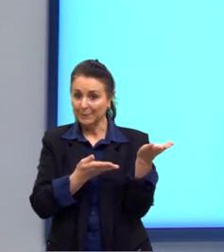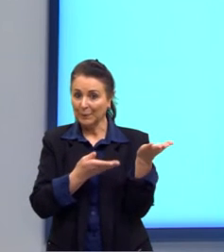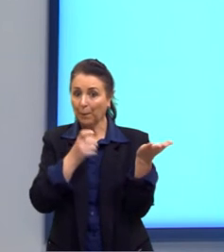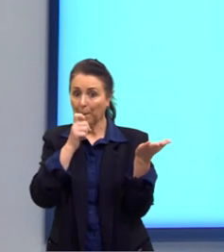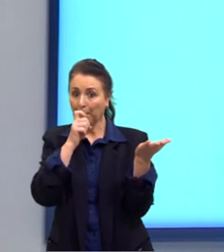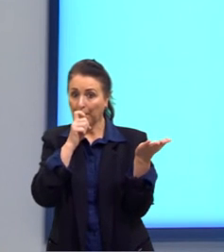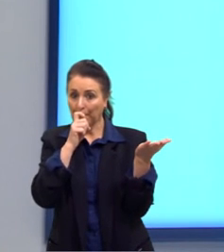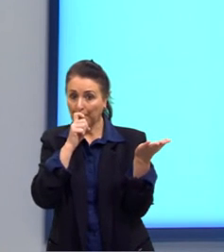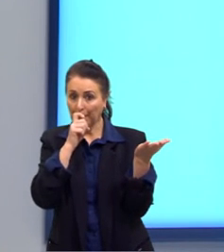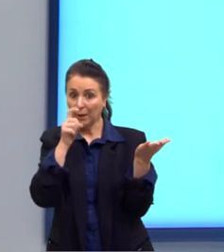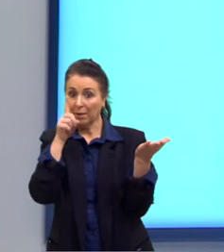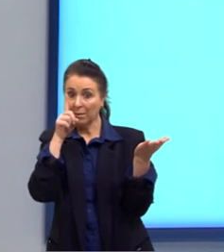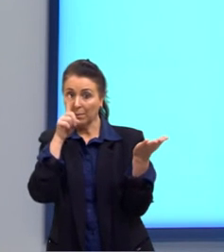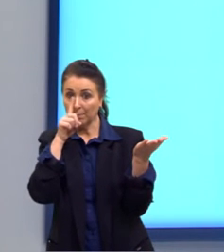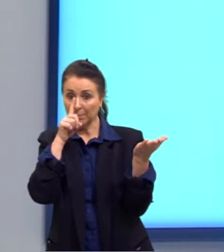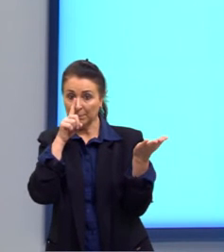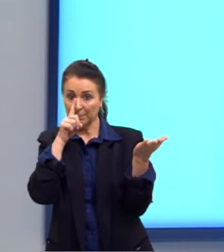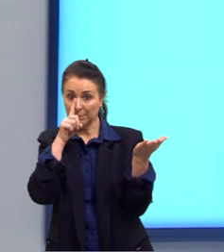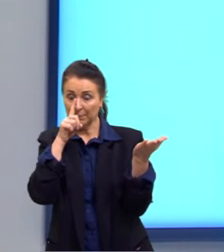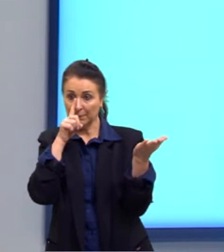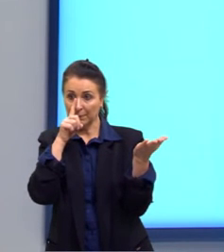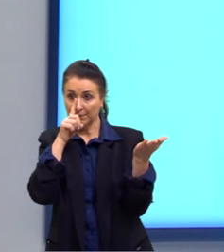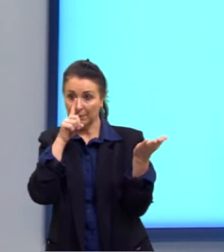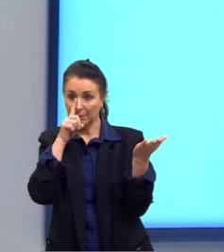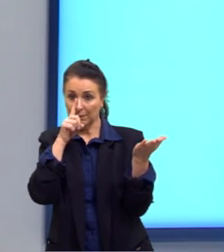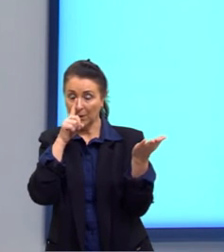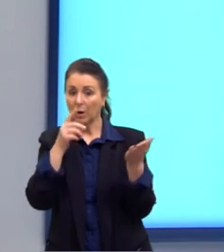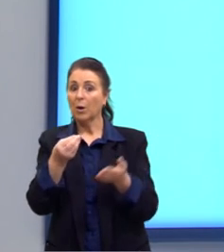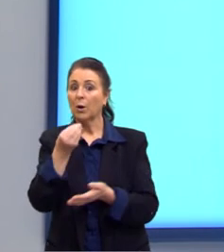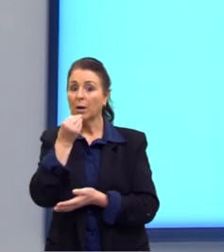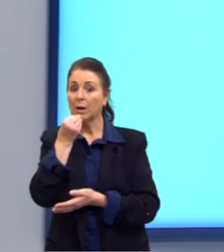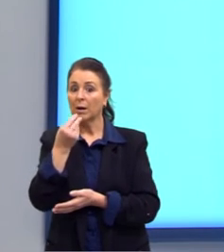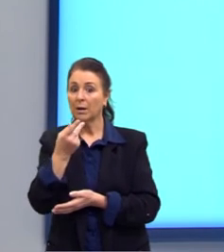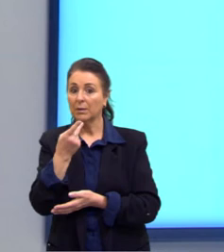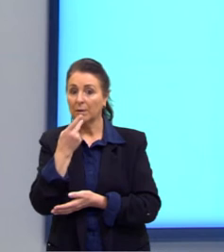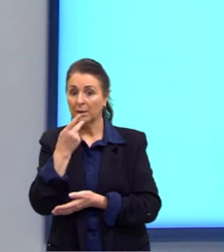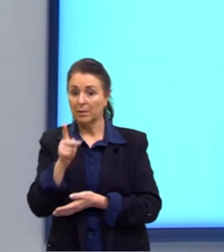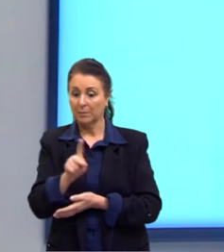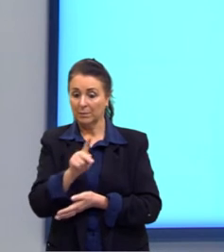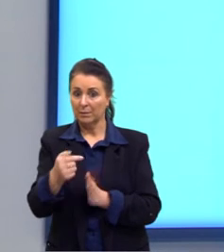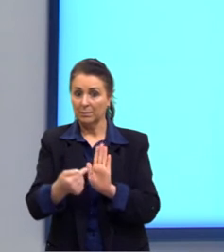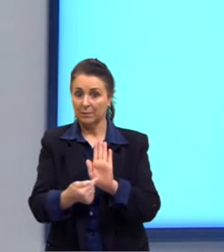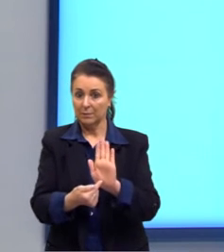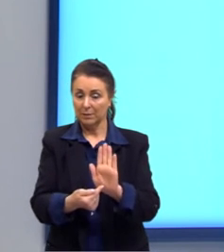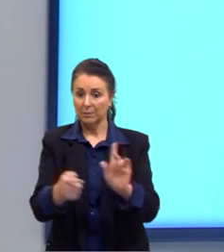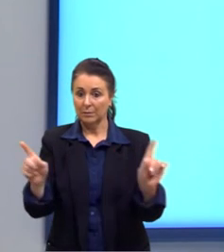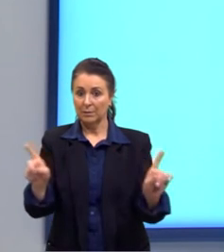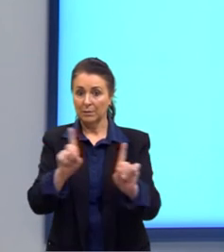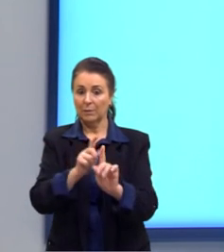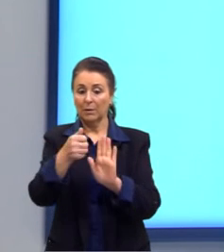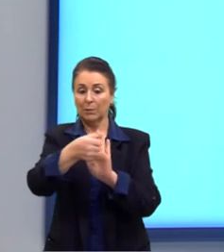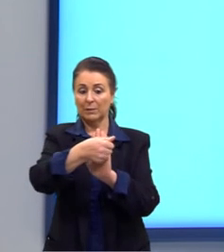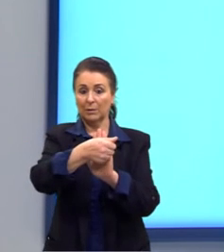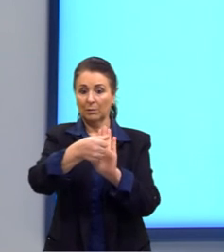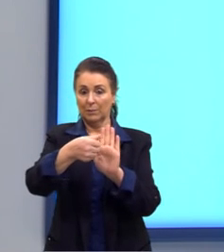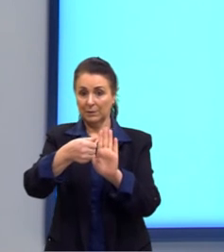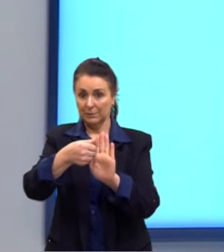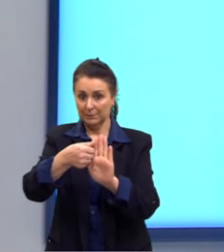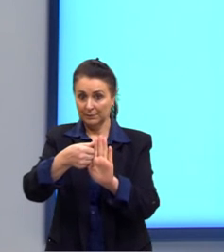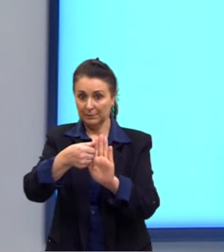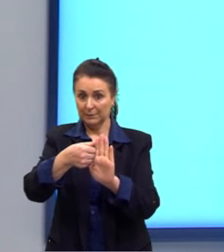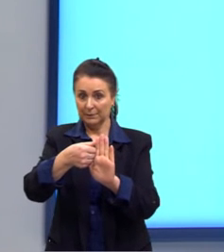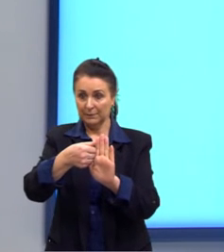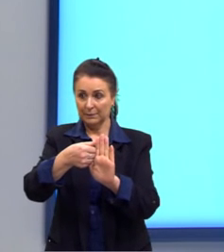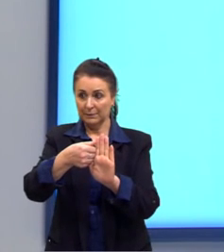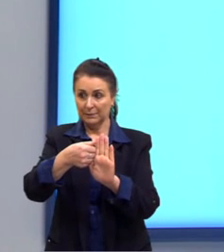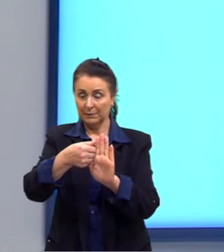mãe o pai e mãe então deu essas probabilidades aqui do cruzamento a vazão quase não aqui